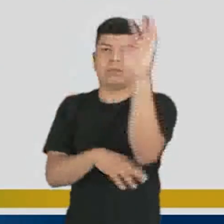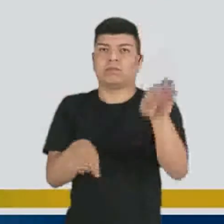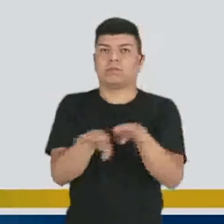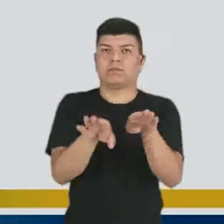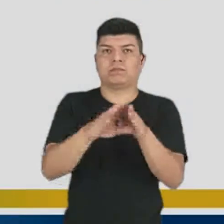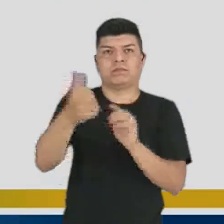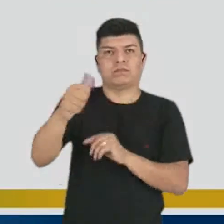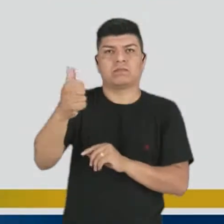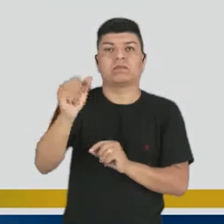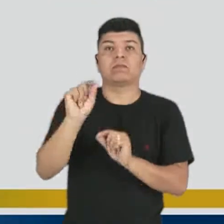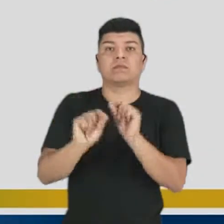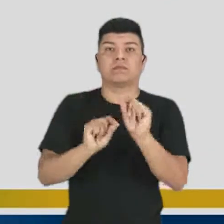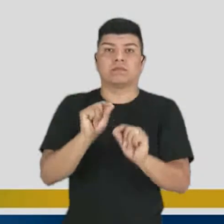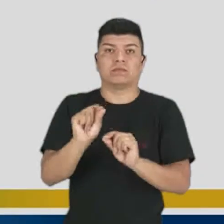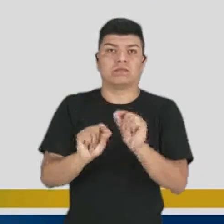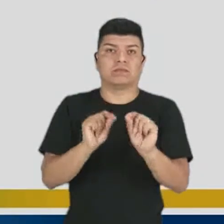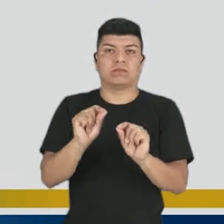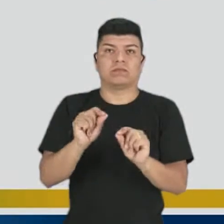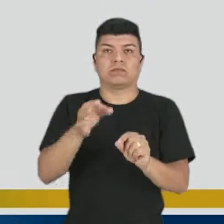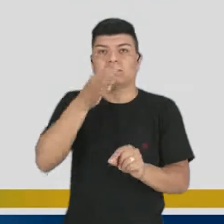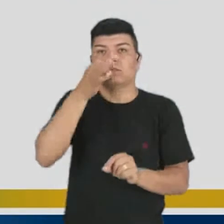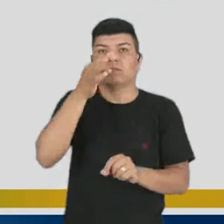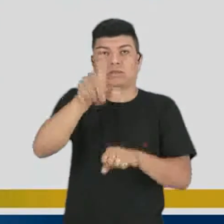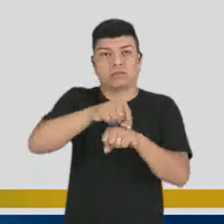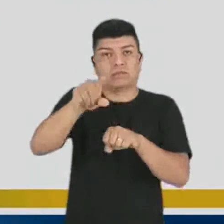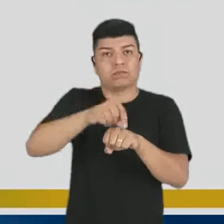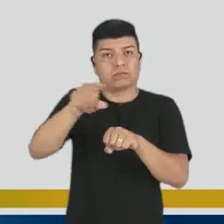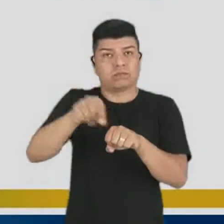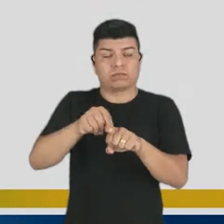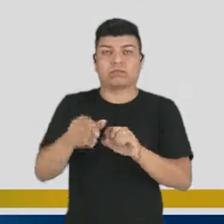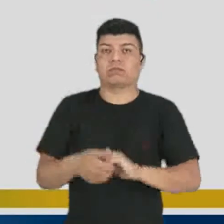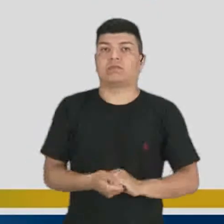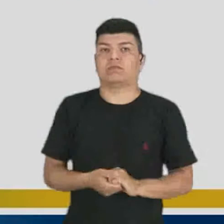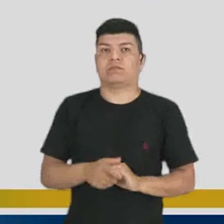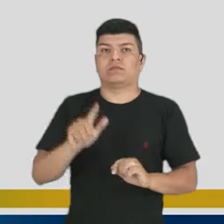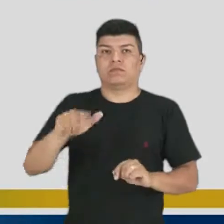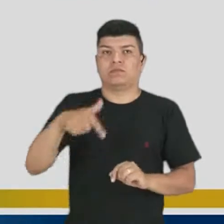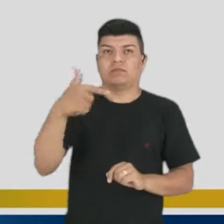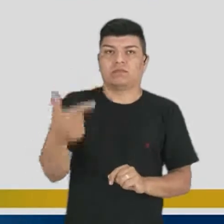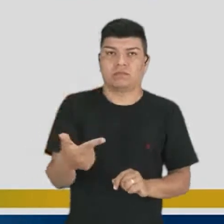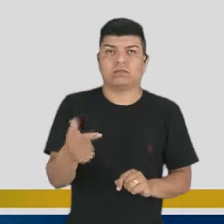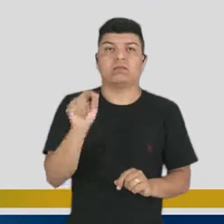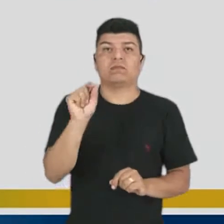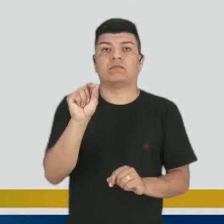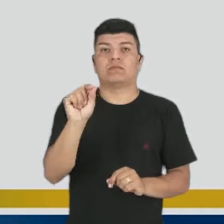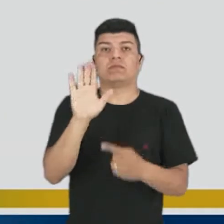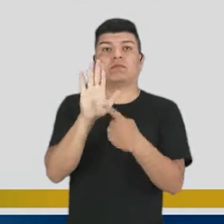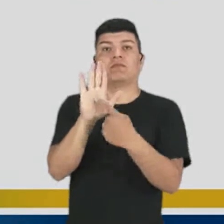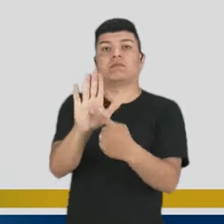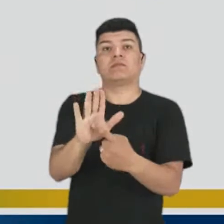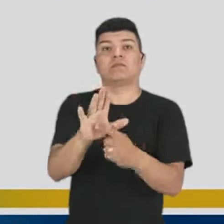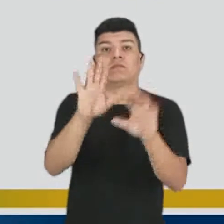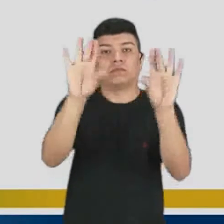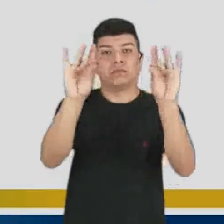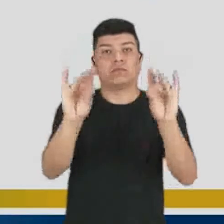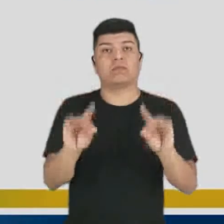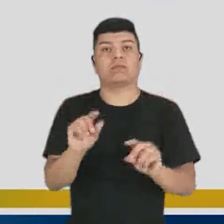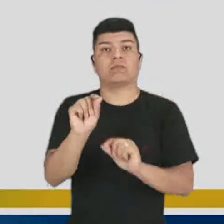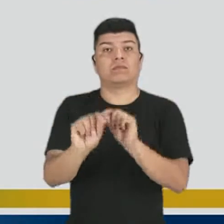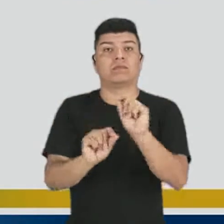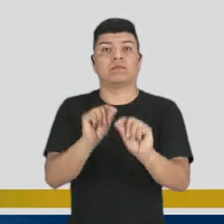seria a análise do argumento. E logo em seguida ele fundamenta essa análise ao apresentar dados